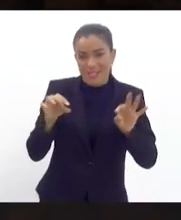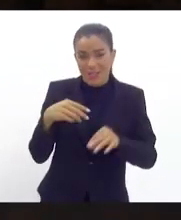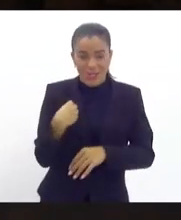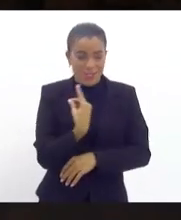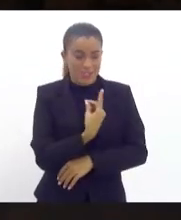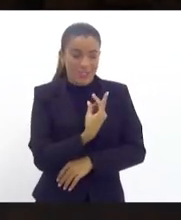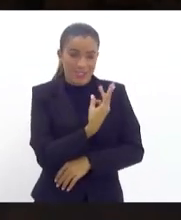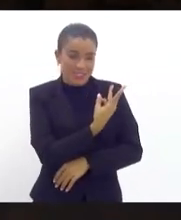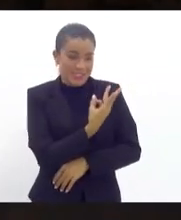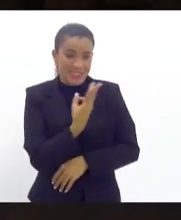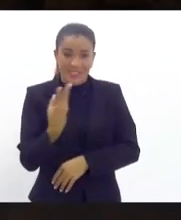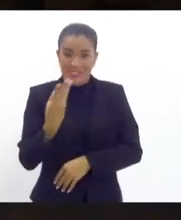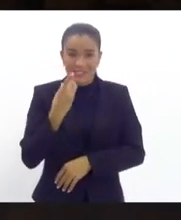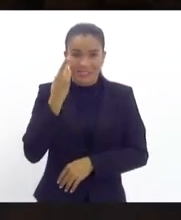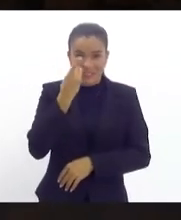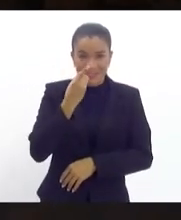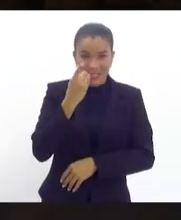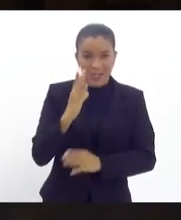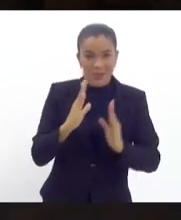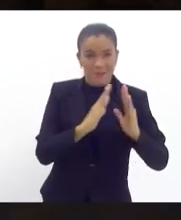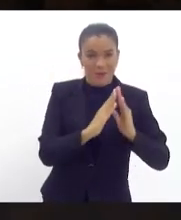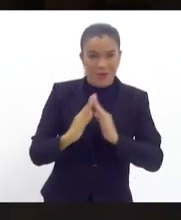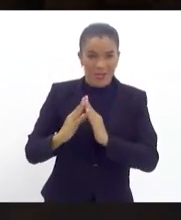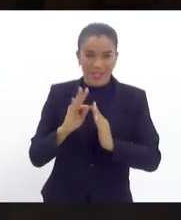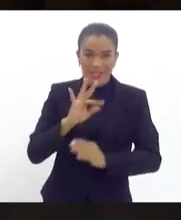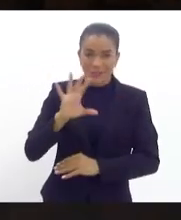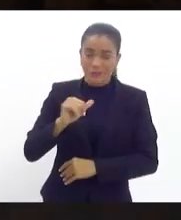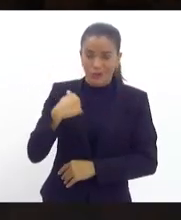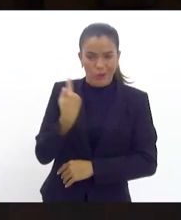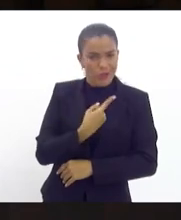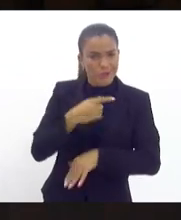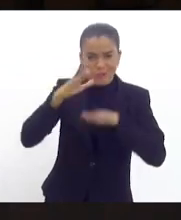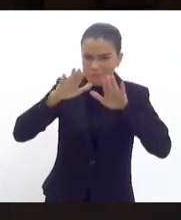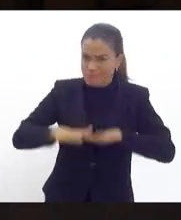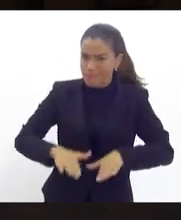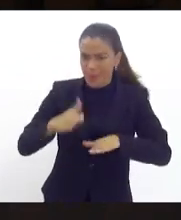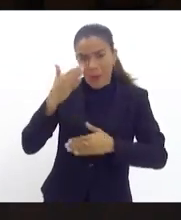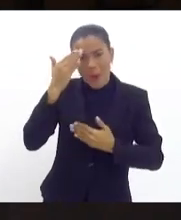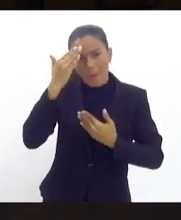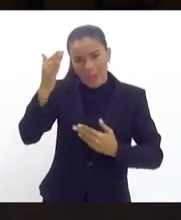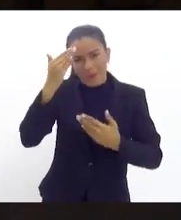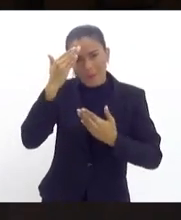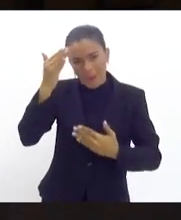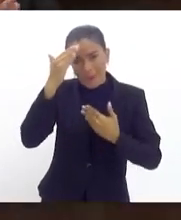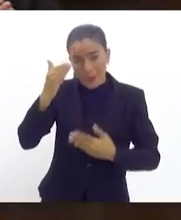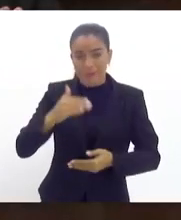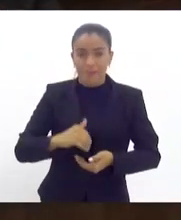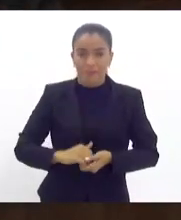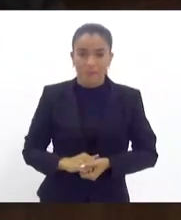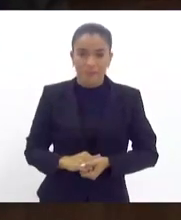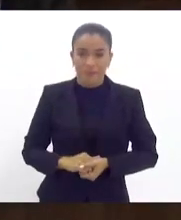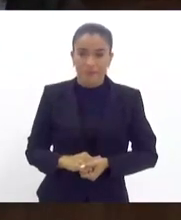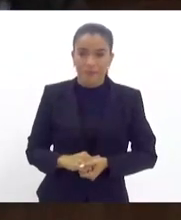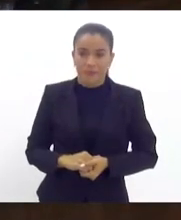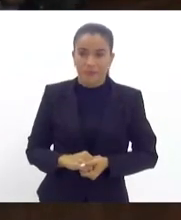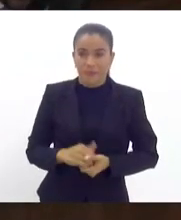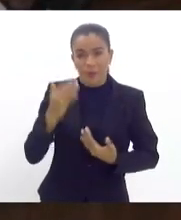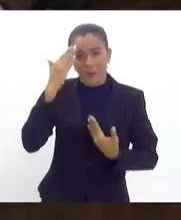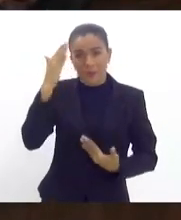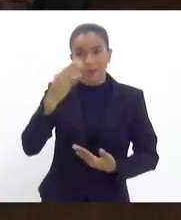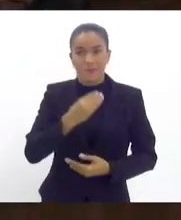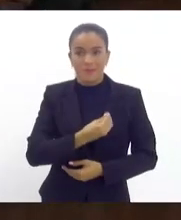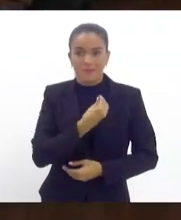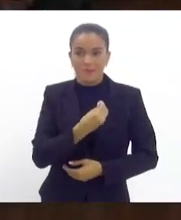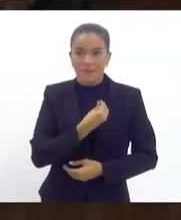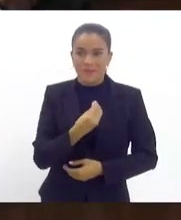três parlamentares que são da Tijuca e ali que a gente quer ficar obrigada obrigada da presença da senhora ainda